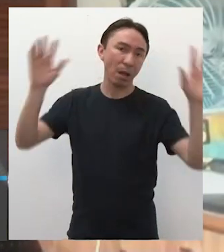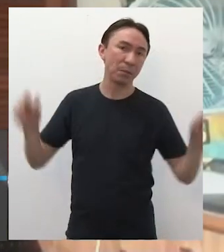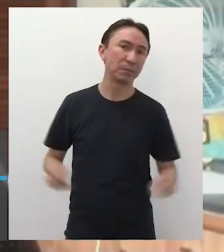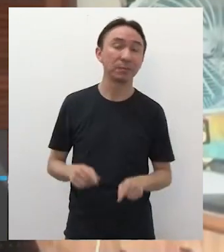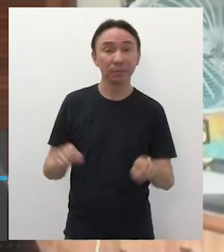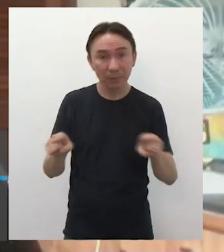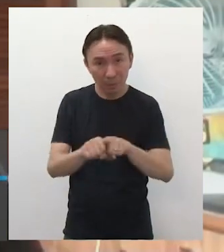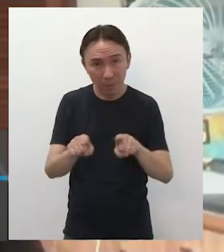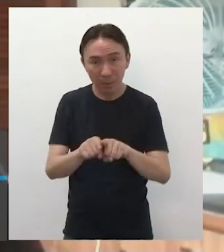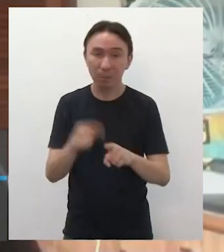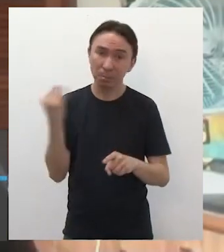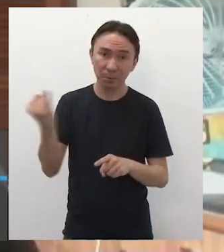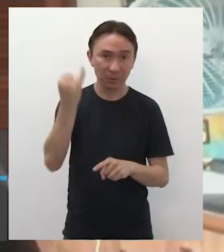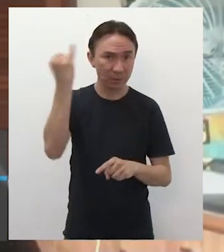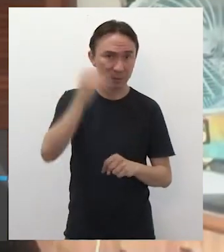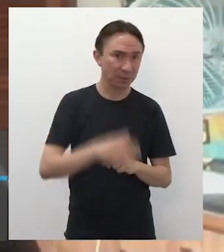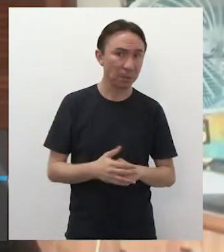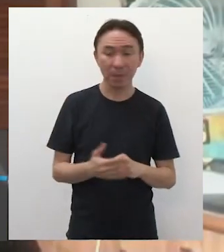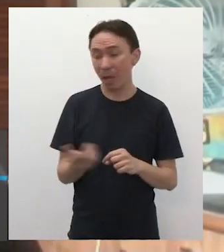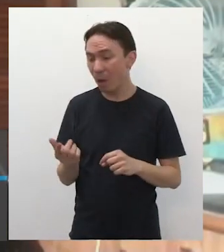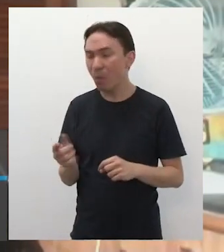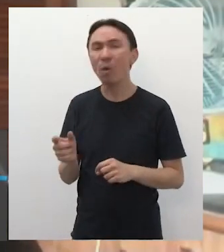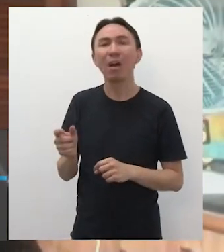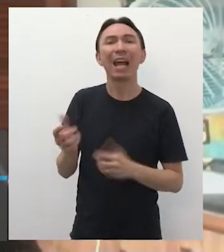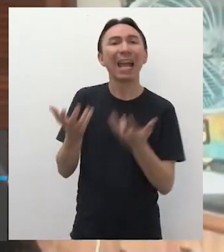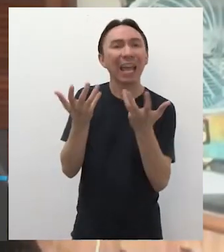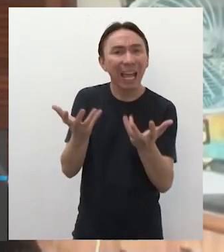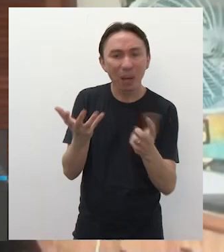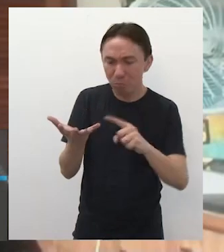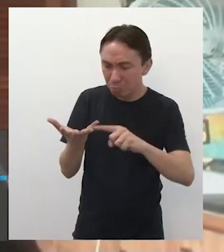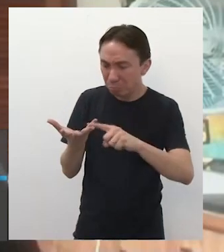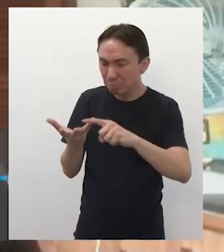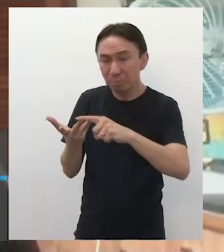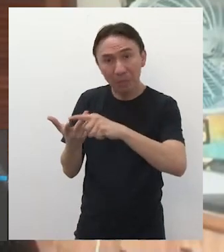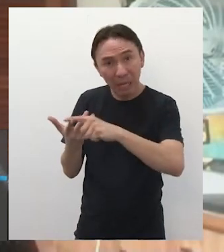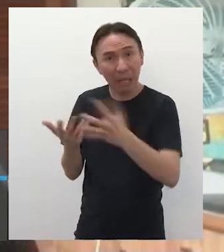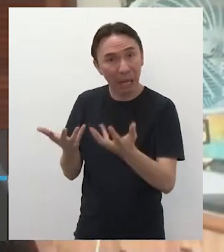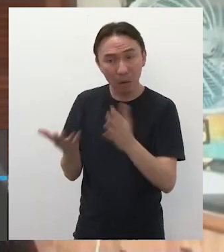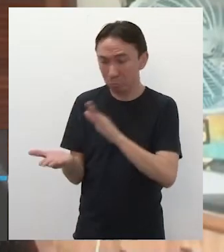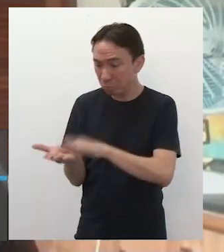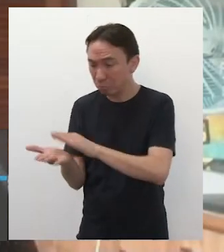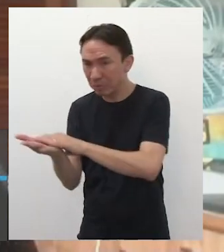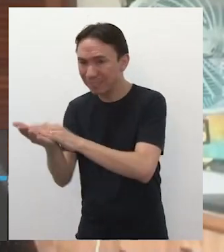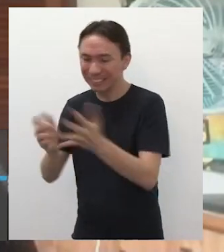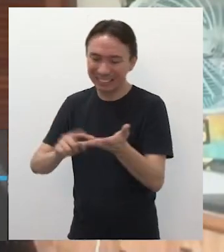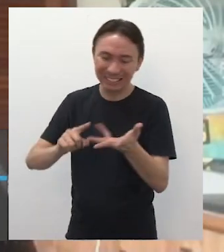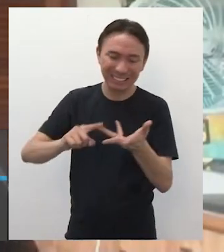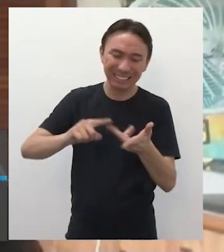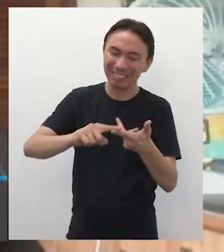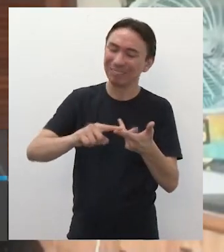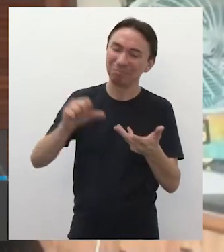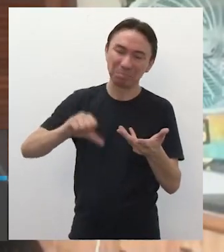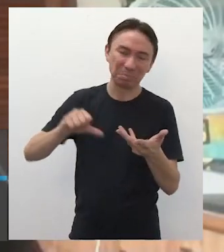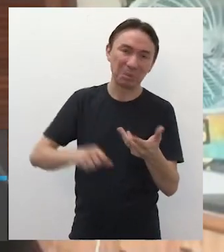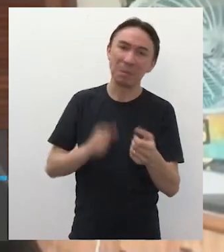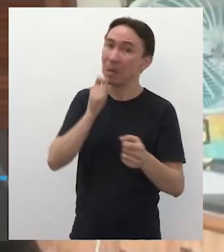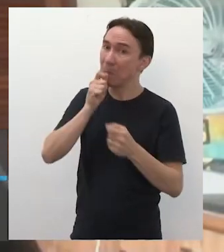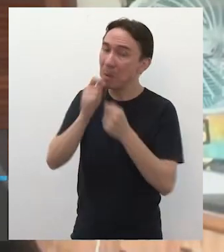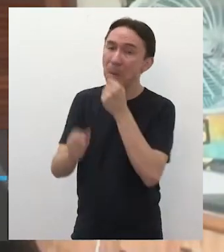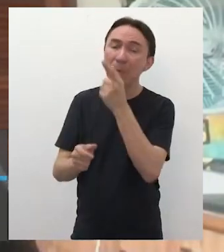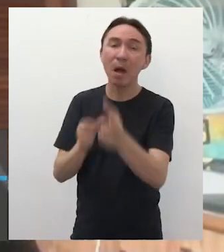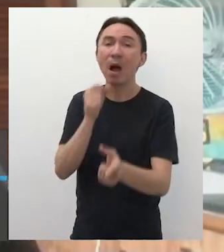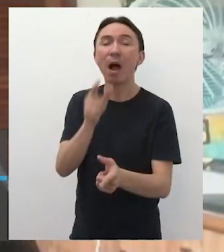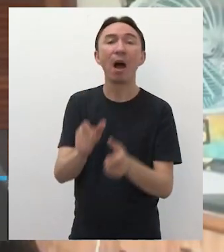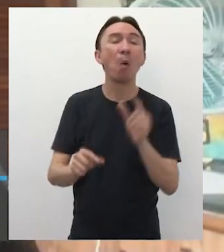quero criticar. Não é a pessoa. Então, assim, não é só na escola, em qualquer ambiente de trabalho, às vezes existe